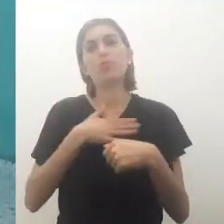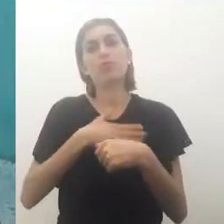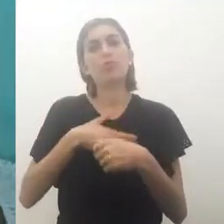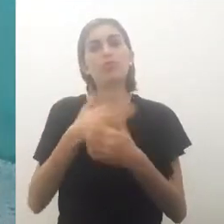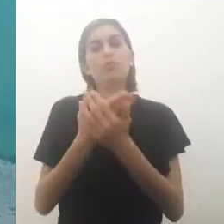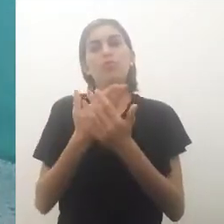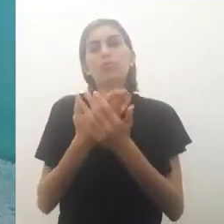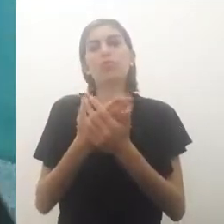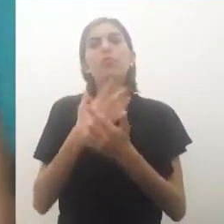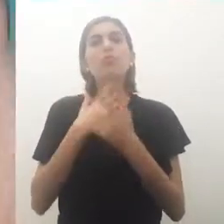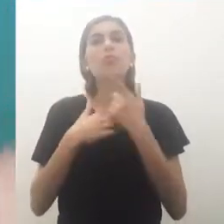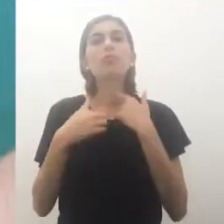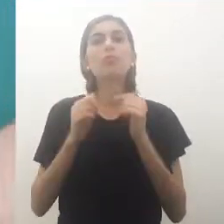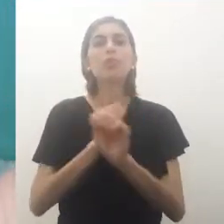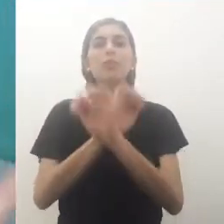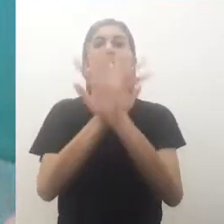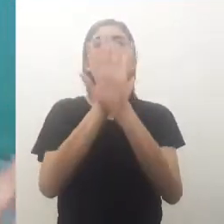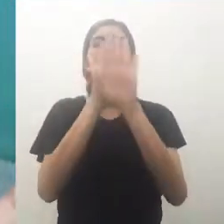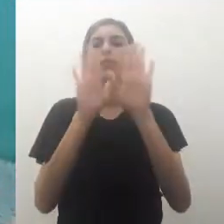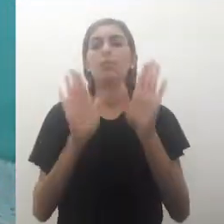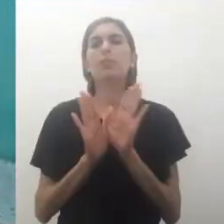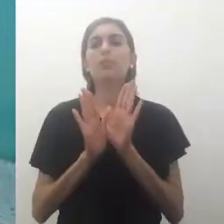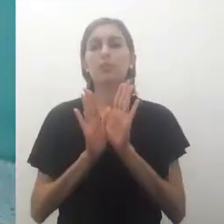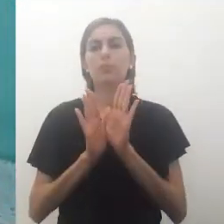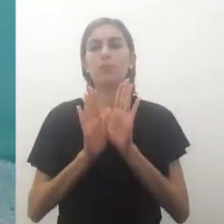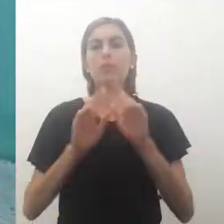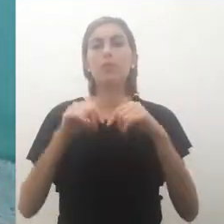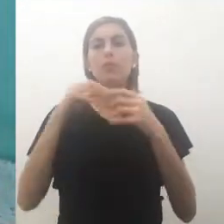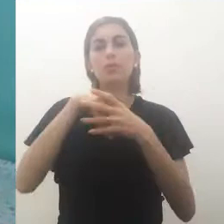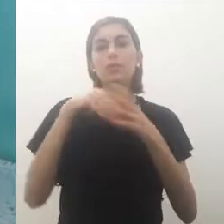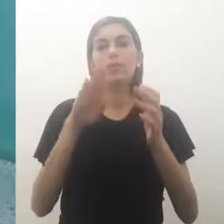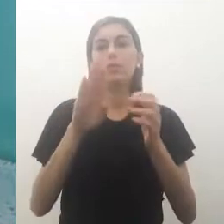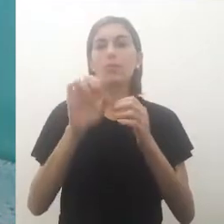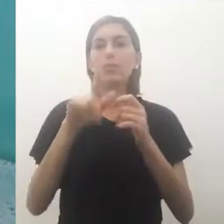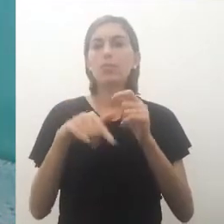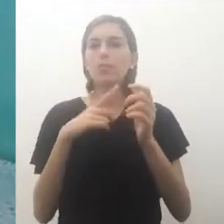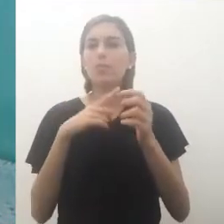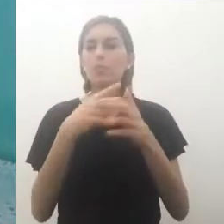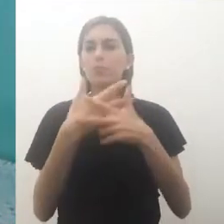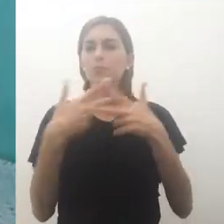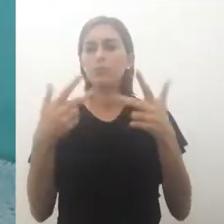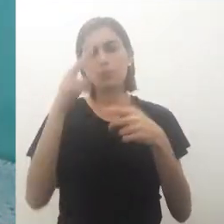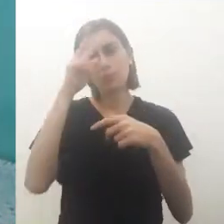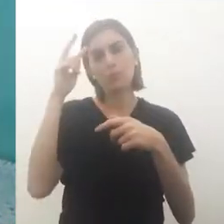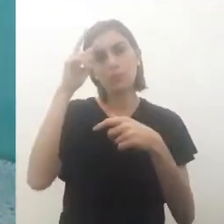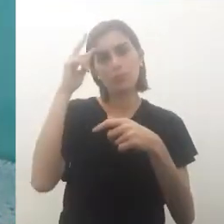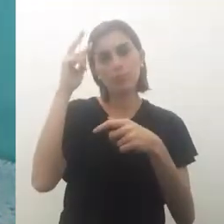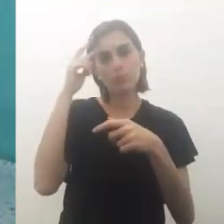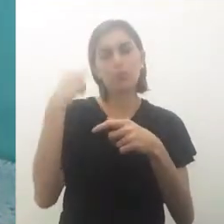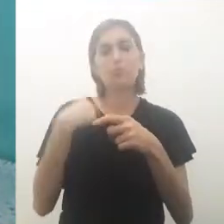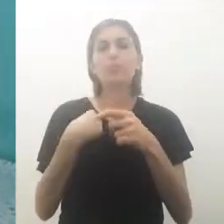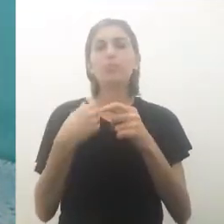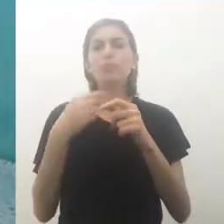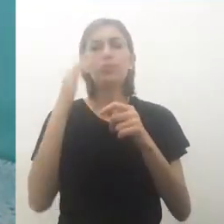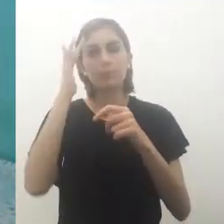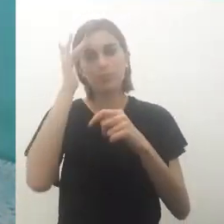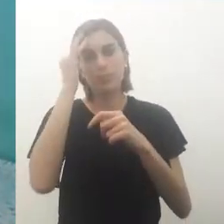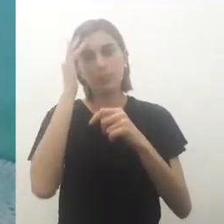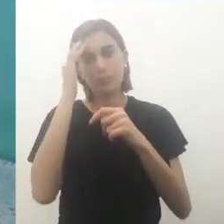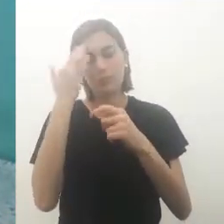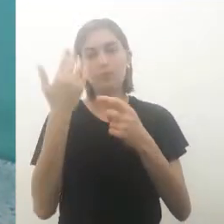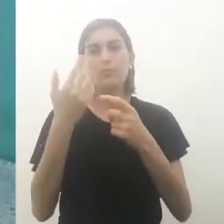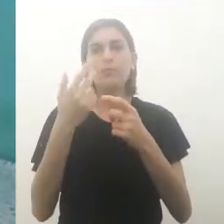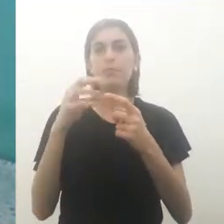vontade. De ampliar sua perspectiva de mundo. Por quê? Tem alguns aspectos históricos que a gente adota para compreender esse